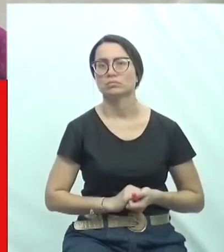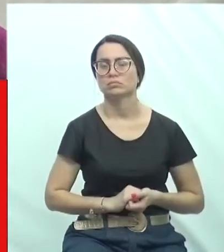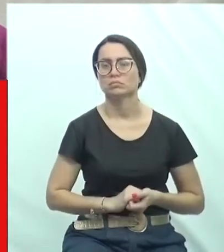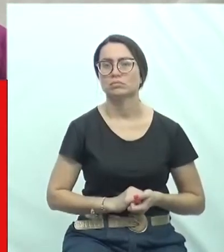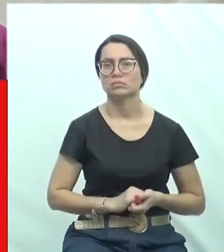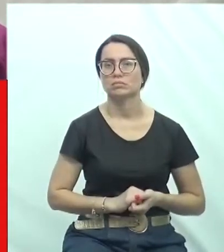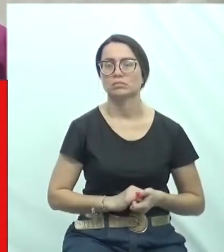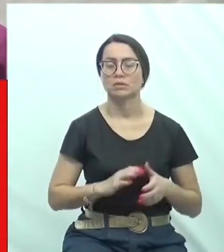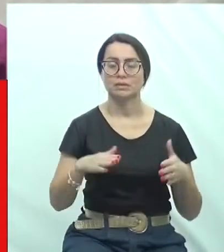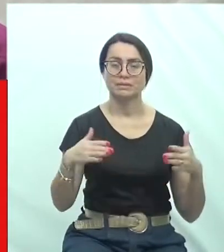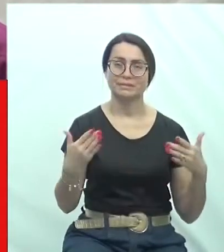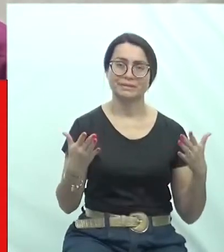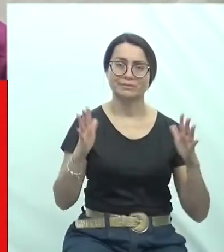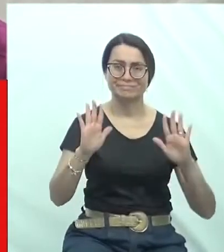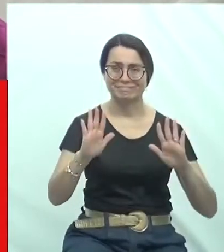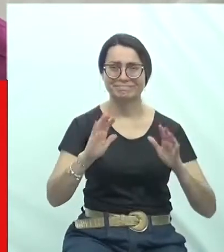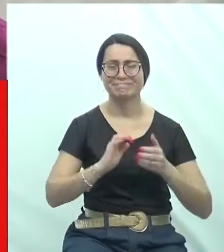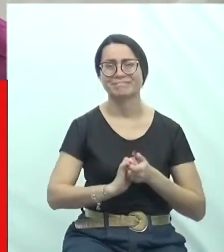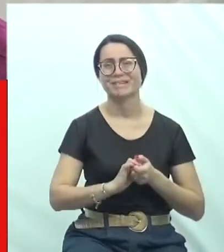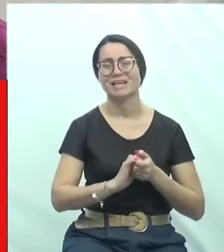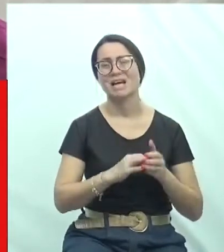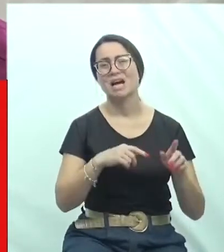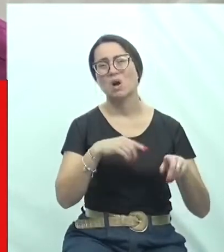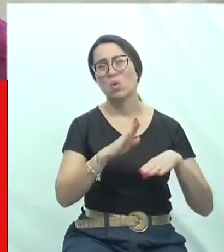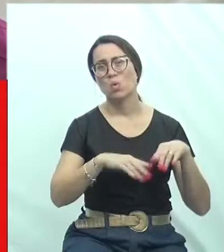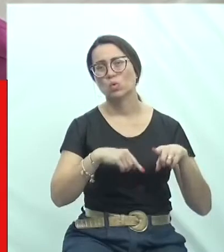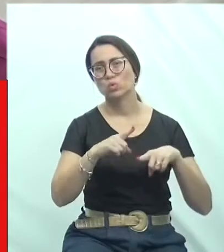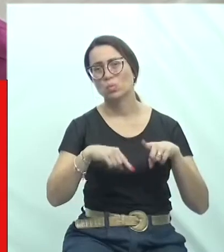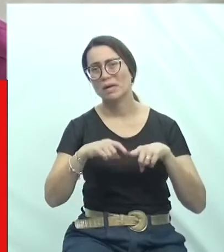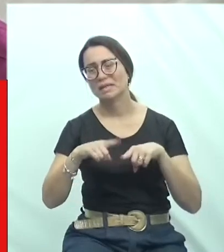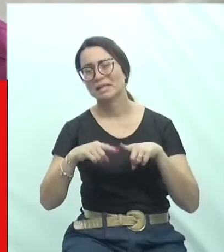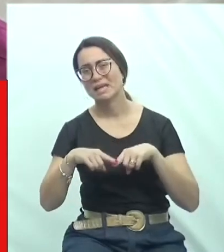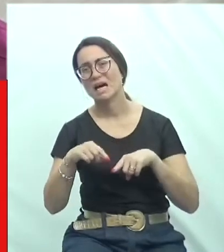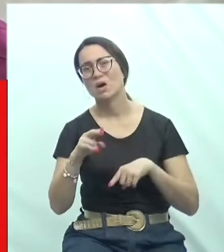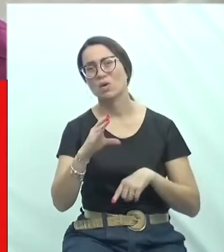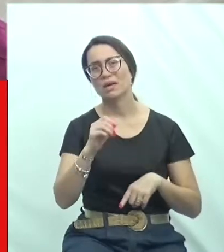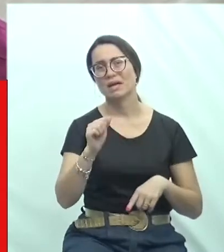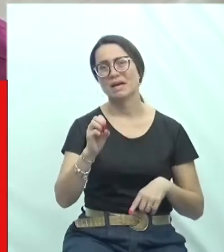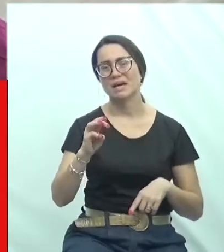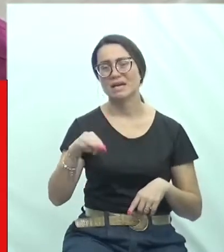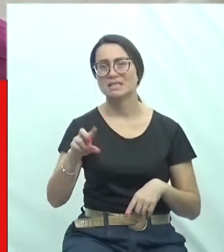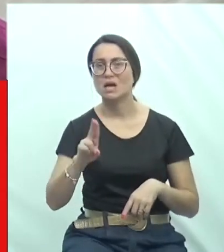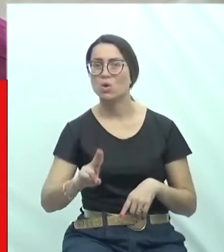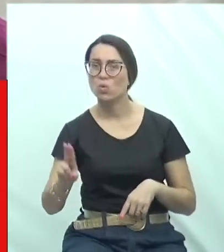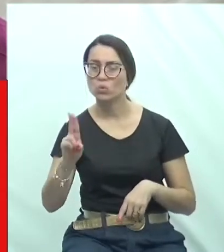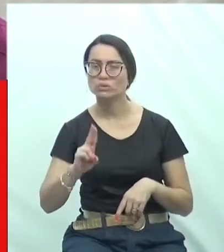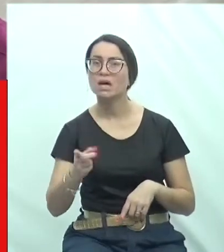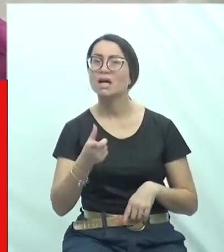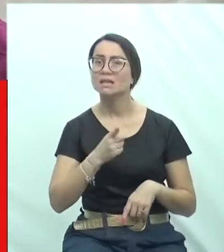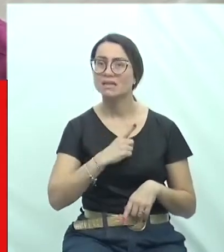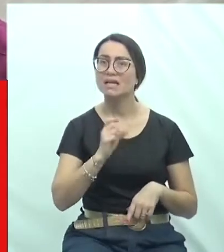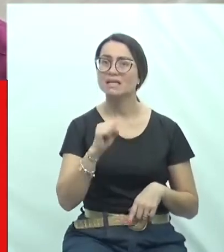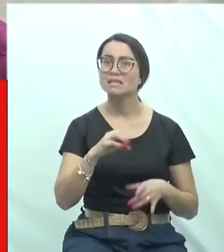E então assim, ó, todos os equipamentos que a Casan usa são homologados por algum órgão. Se